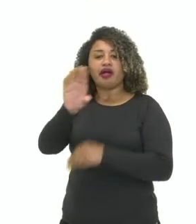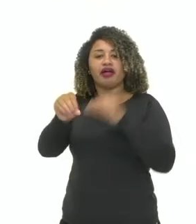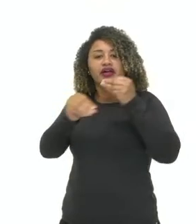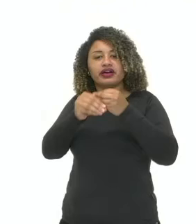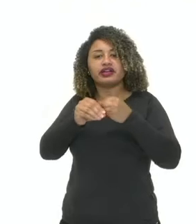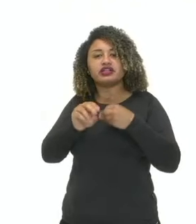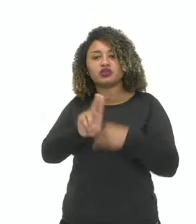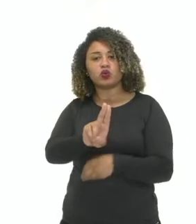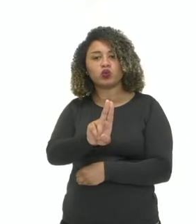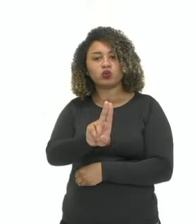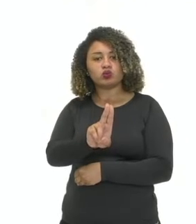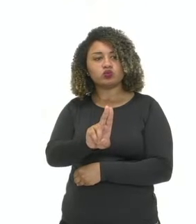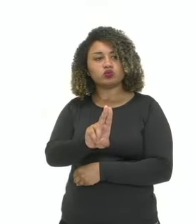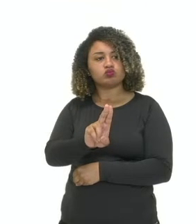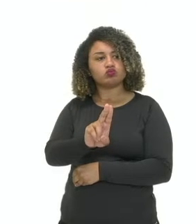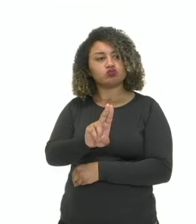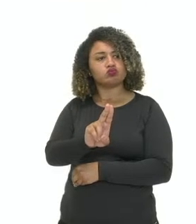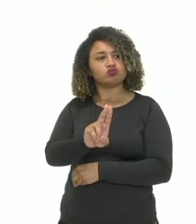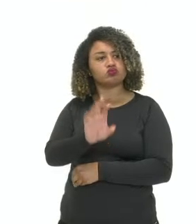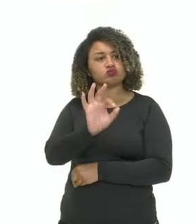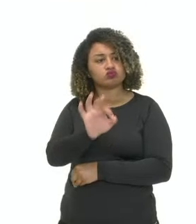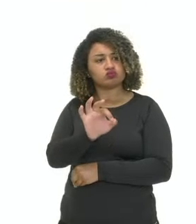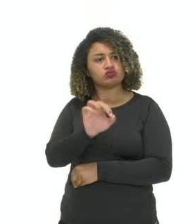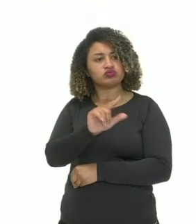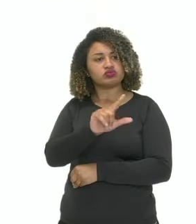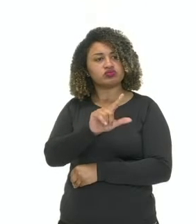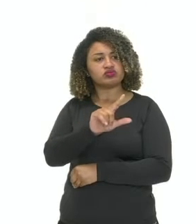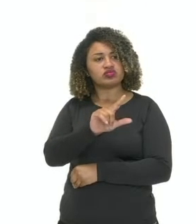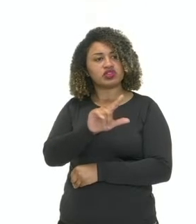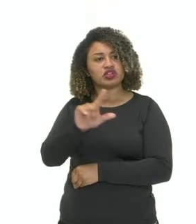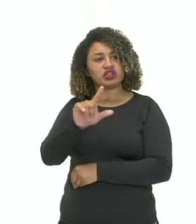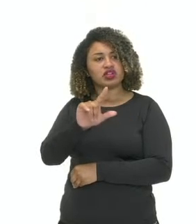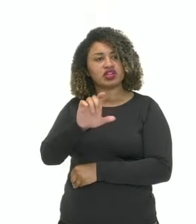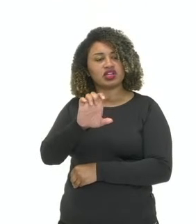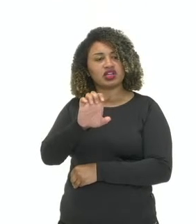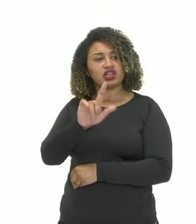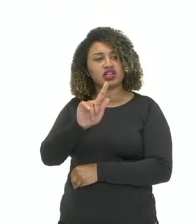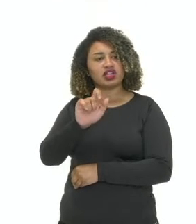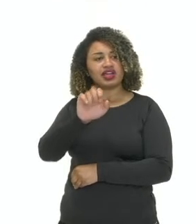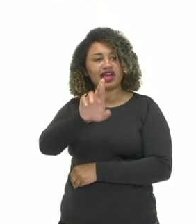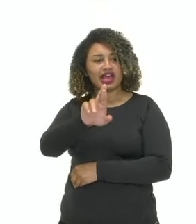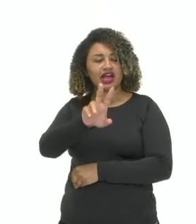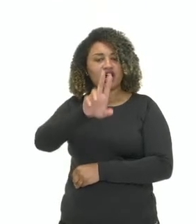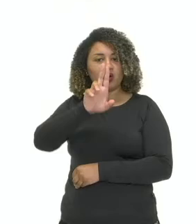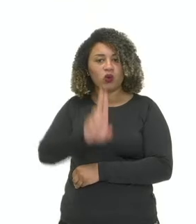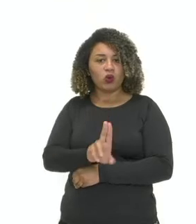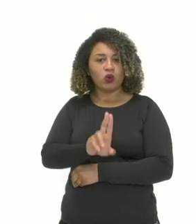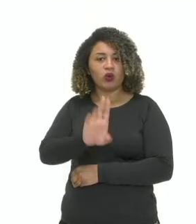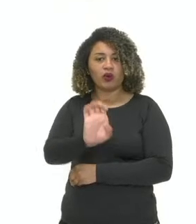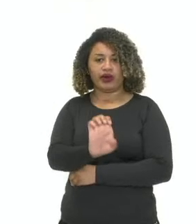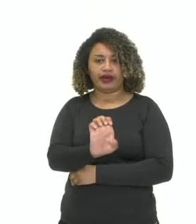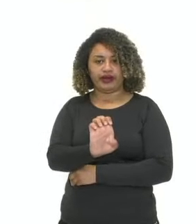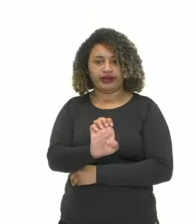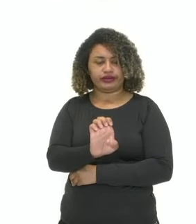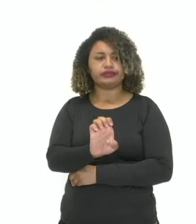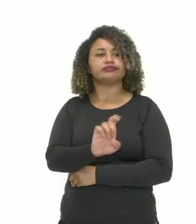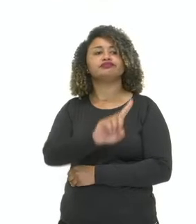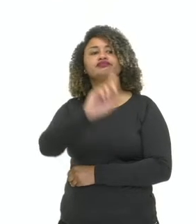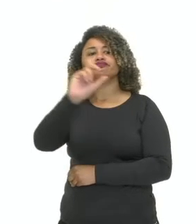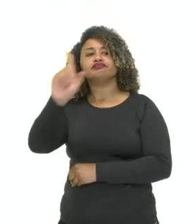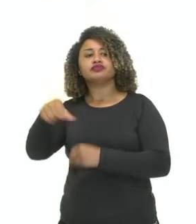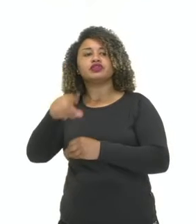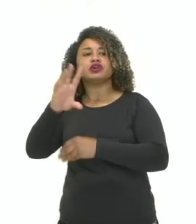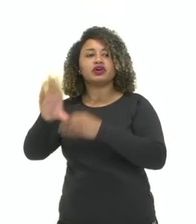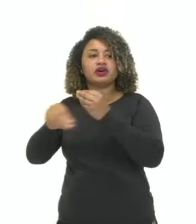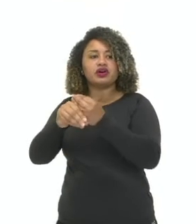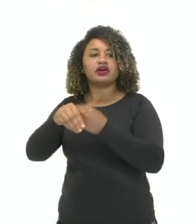lleguei. Tá? O ligar, ele vai mudar para o G e o U. Coloca o U ali. Sacar,